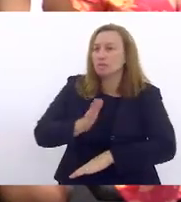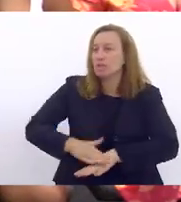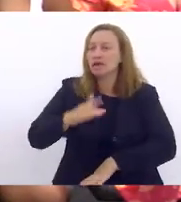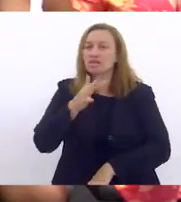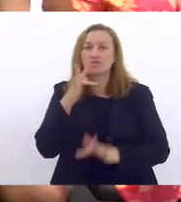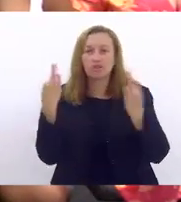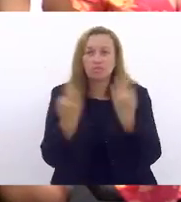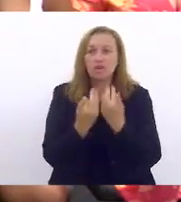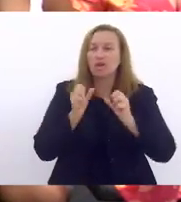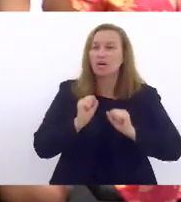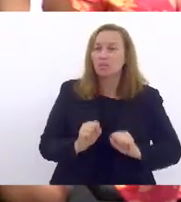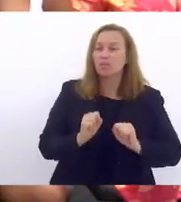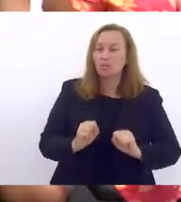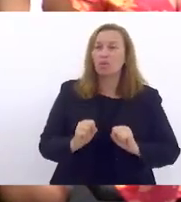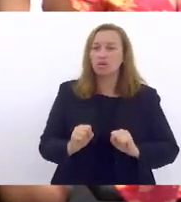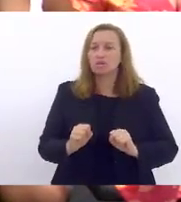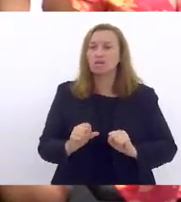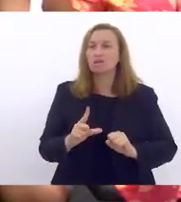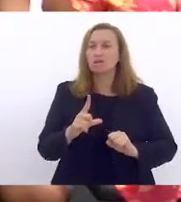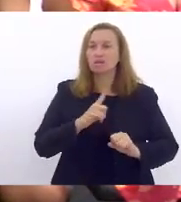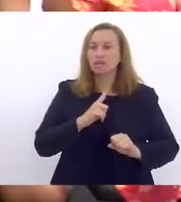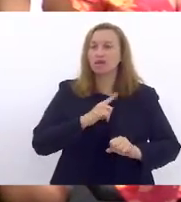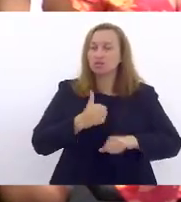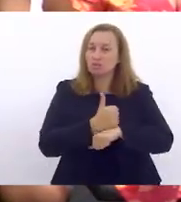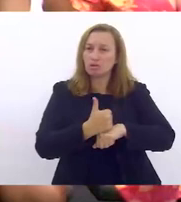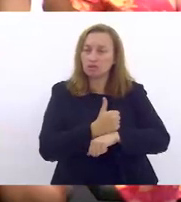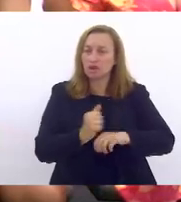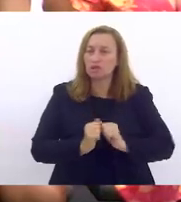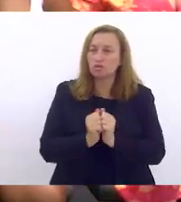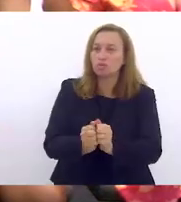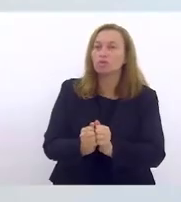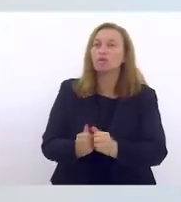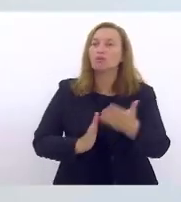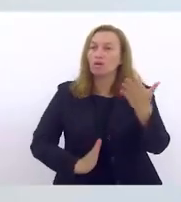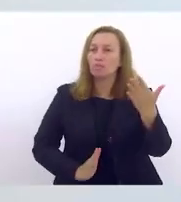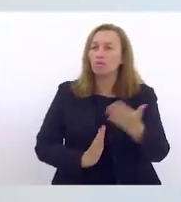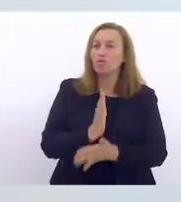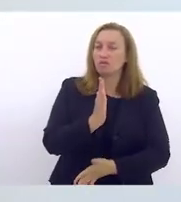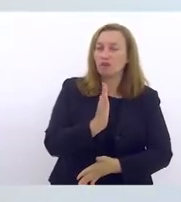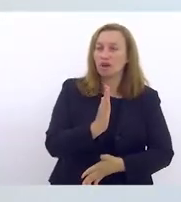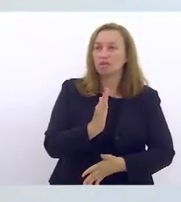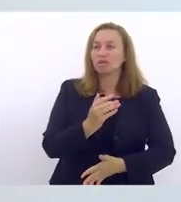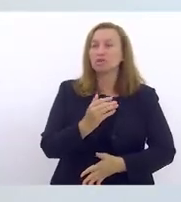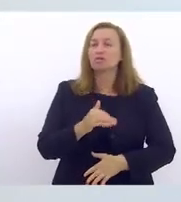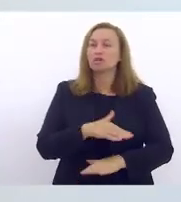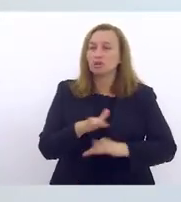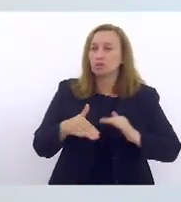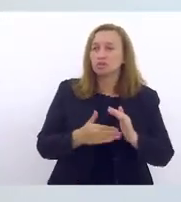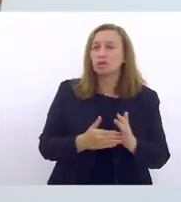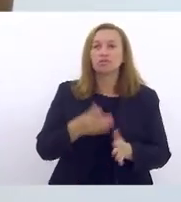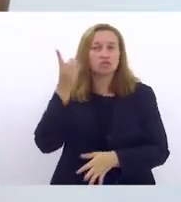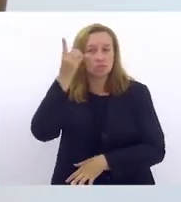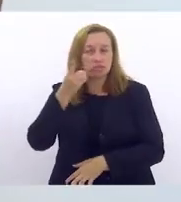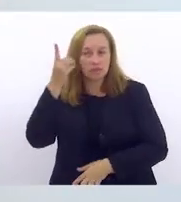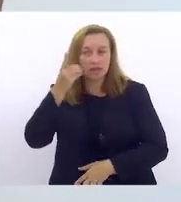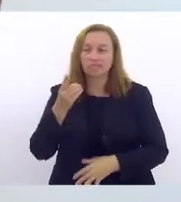possam se beneficiar dessa tecnologia. Foi aprovado por unanimidade. Está aqui o vosso diploma.